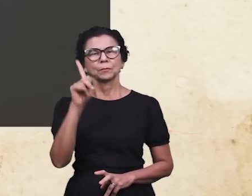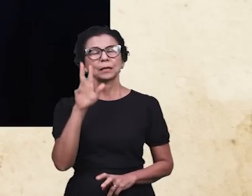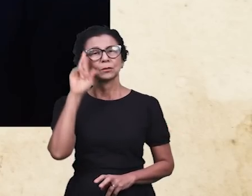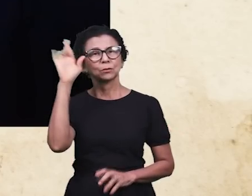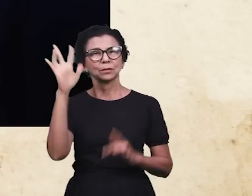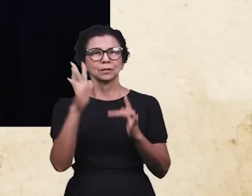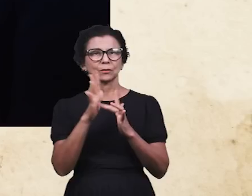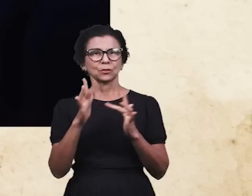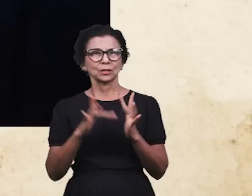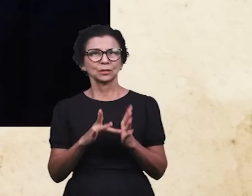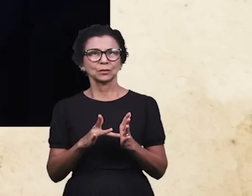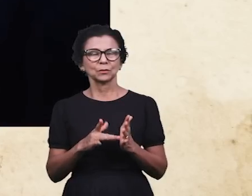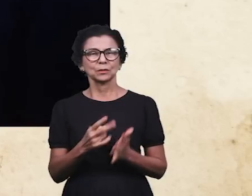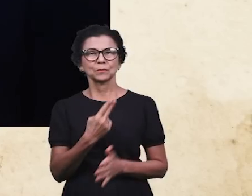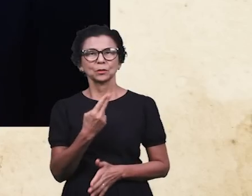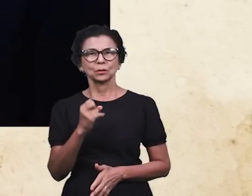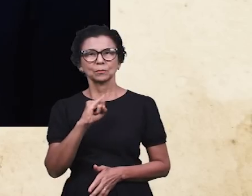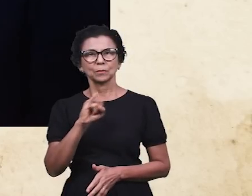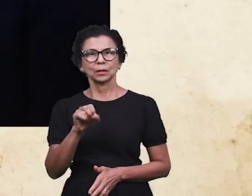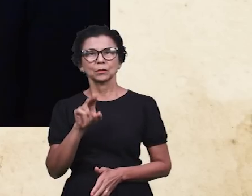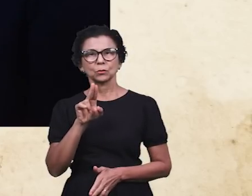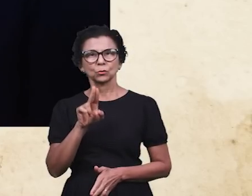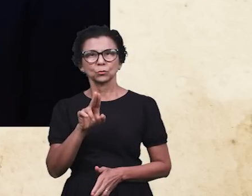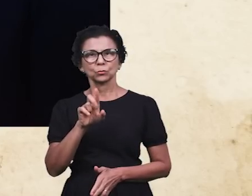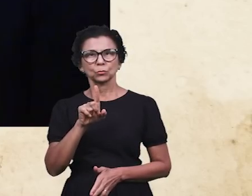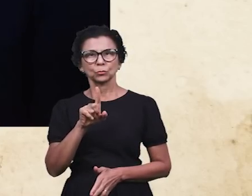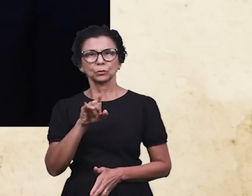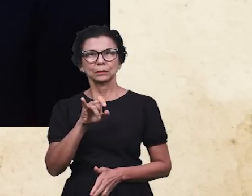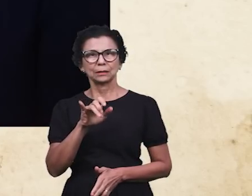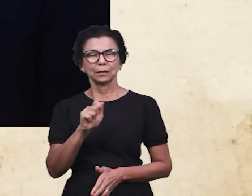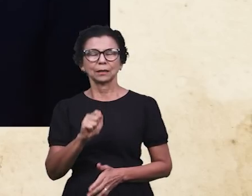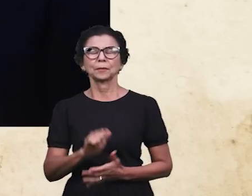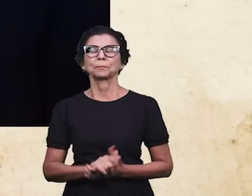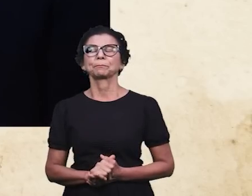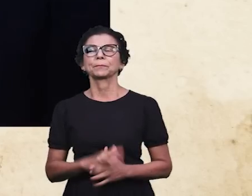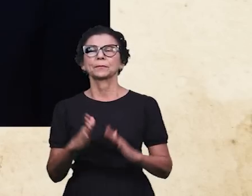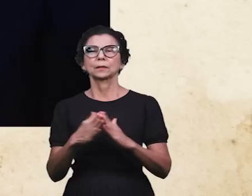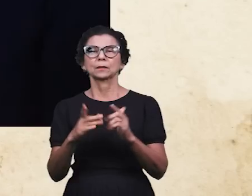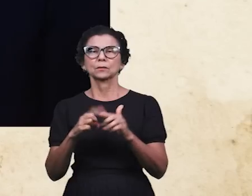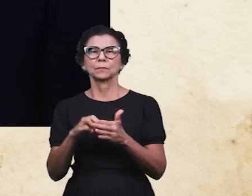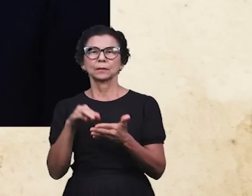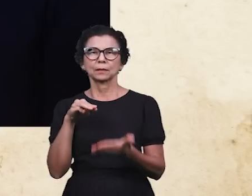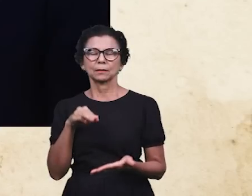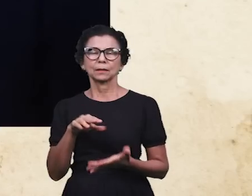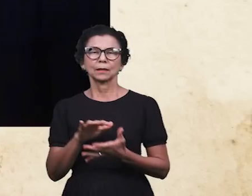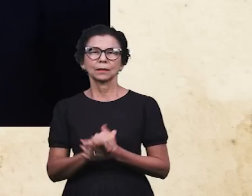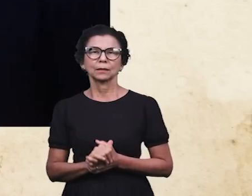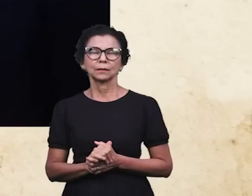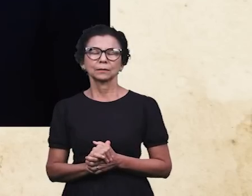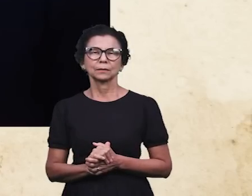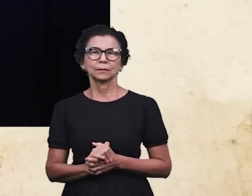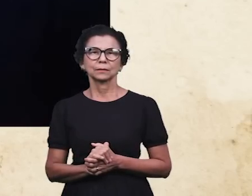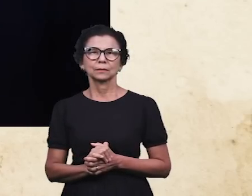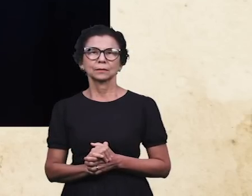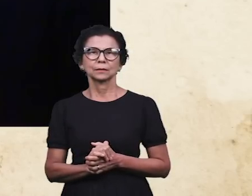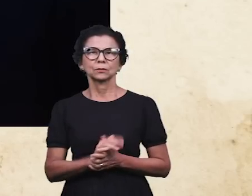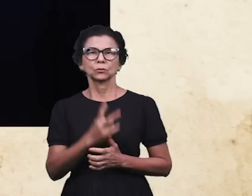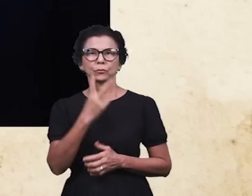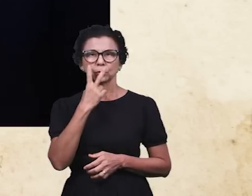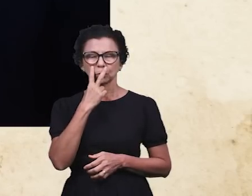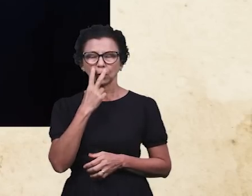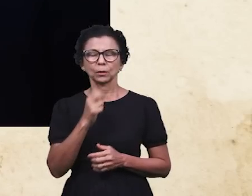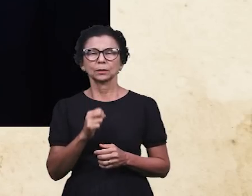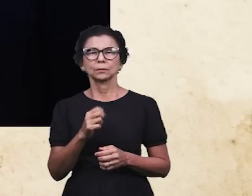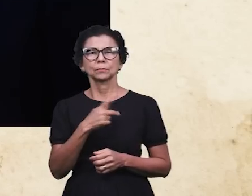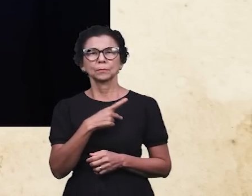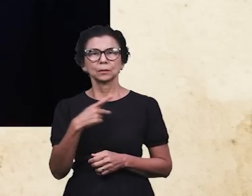A paz do Senhor Jesus, irmãos. Meu nome é Júlia. Eu sou da Igreja Cristã Maranata de Barro Vermelho, do Ministério do Pastor Alexandre Brasil